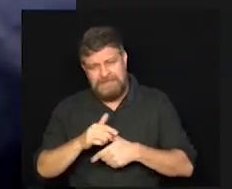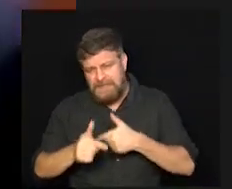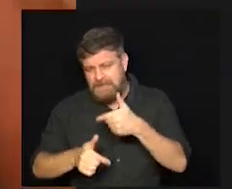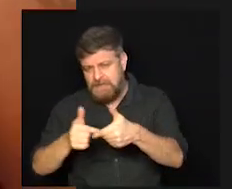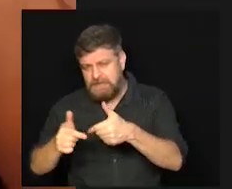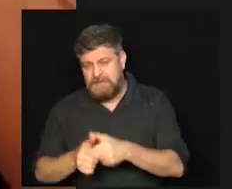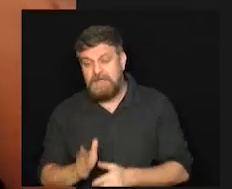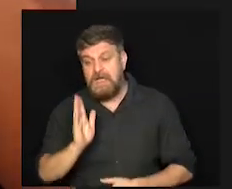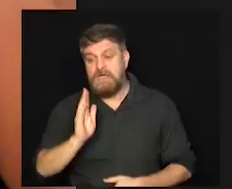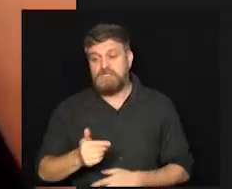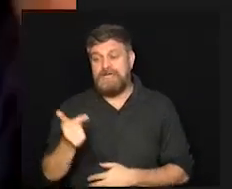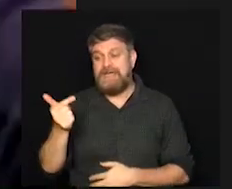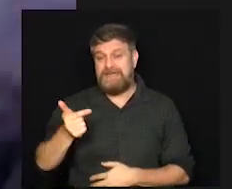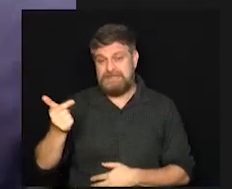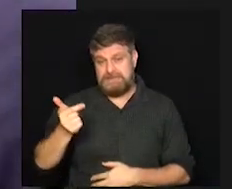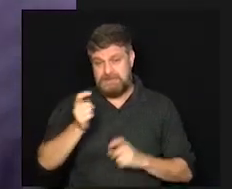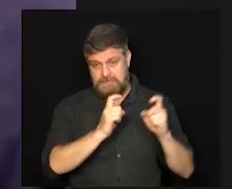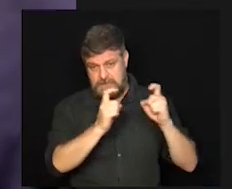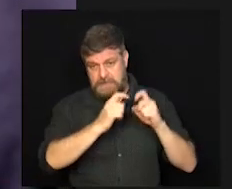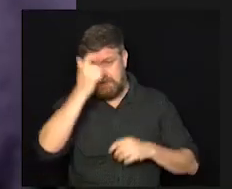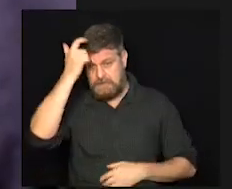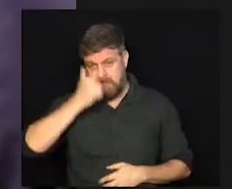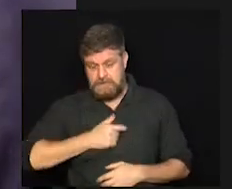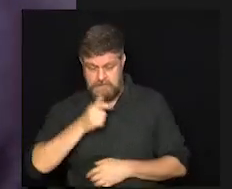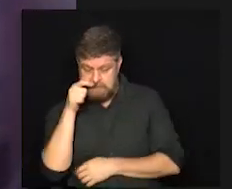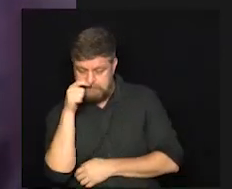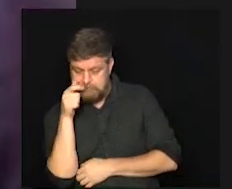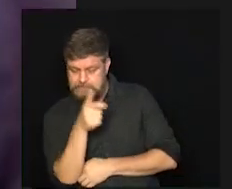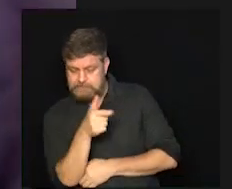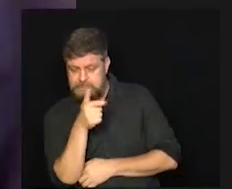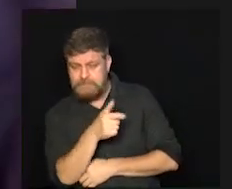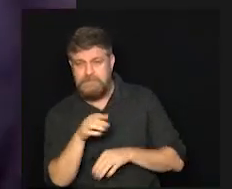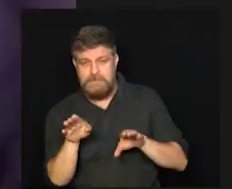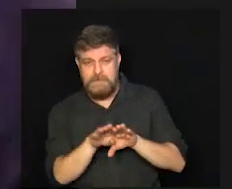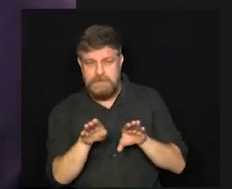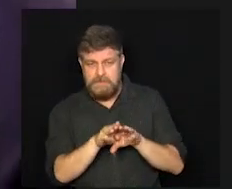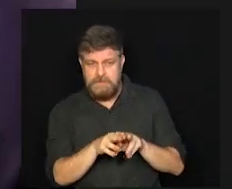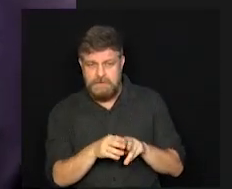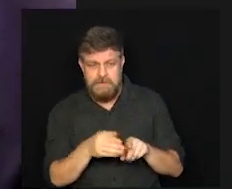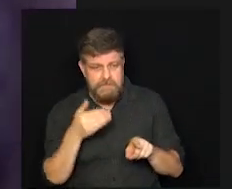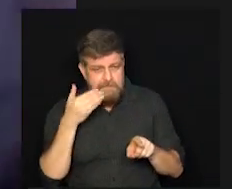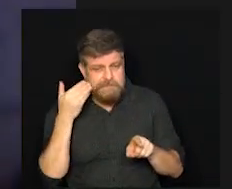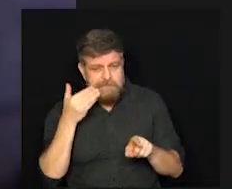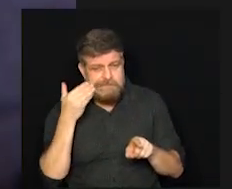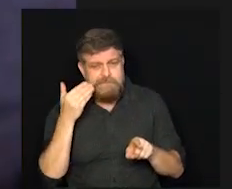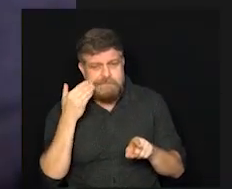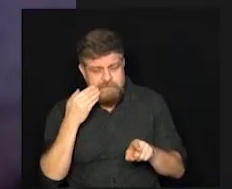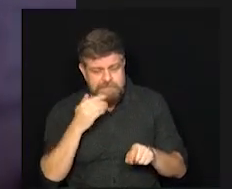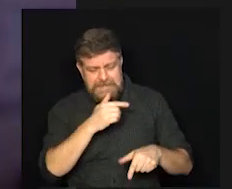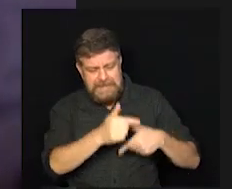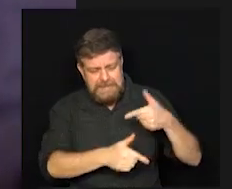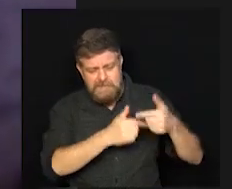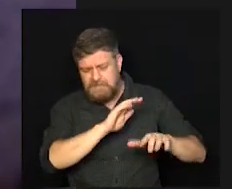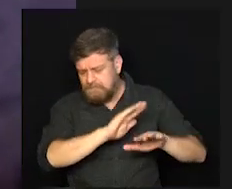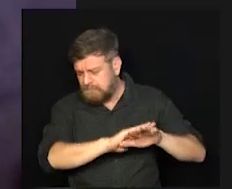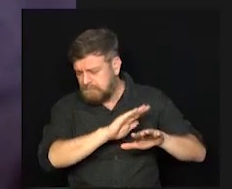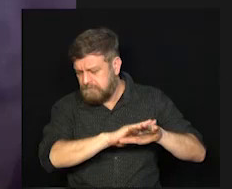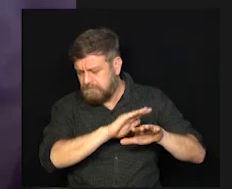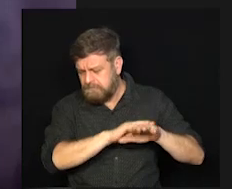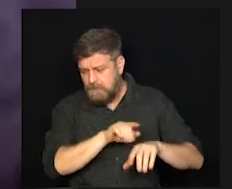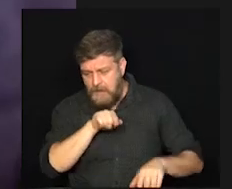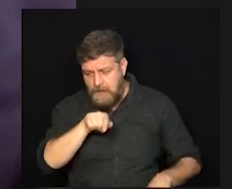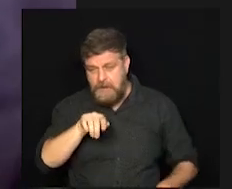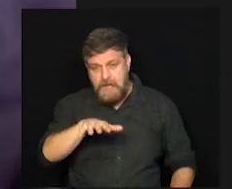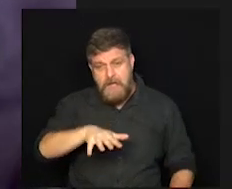acompanho representando o vereador, e tenho acompanhado também a repercussão dos trabalhos dessa comissão na região do Campo